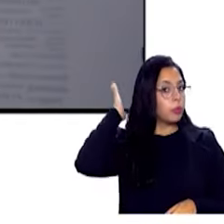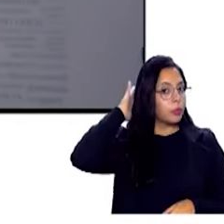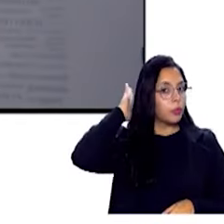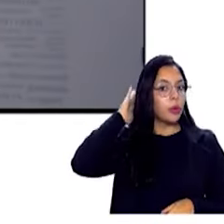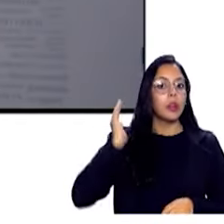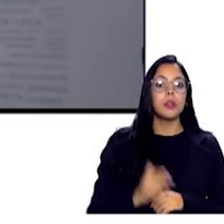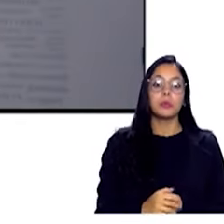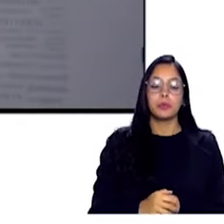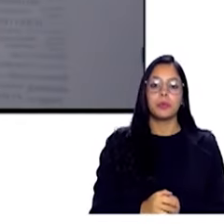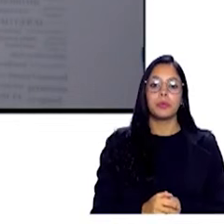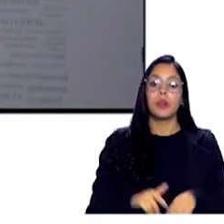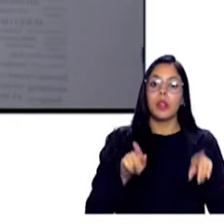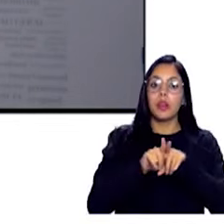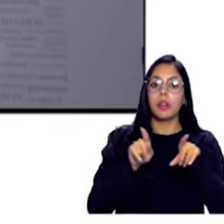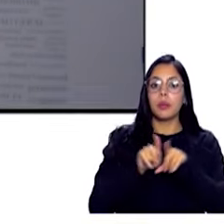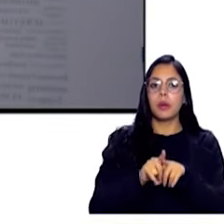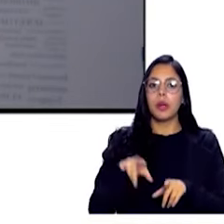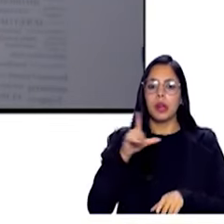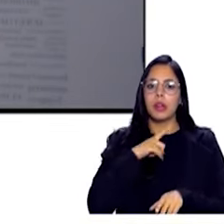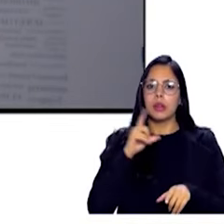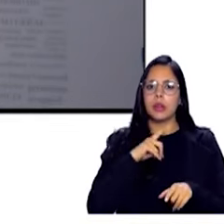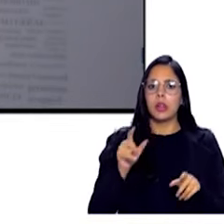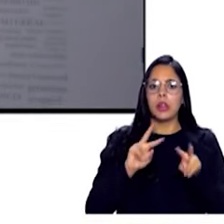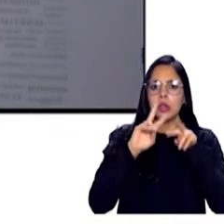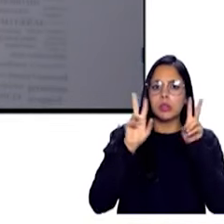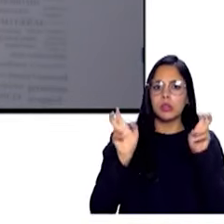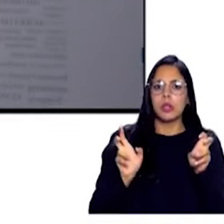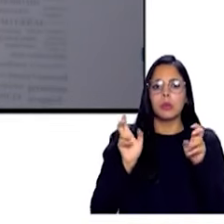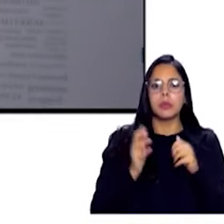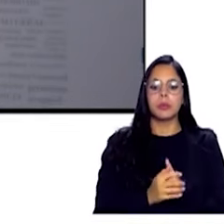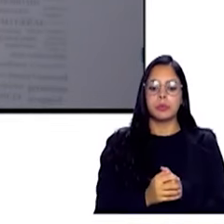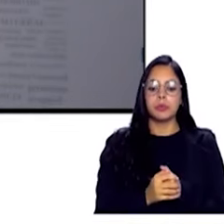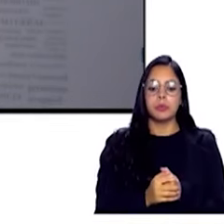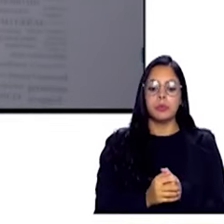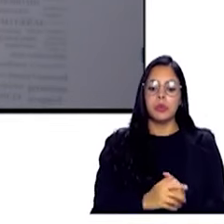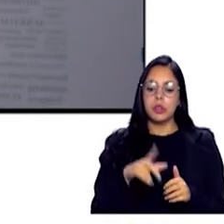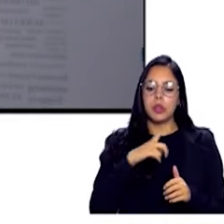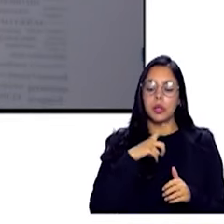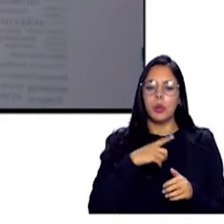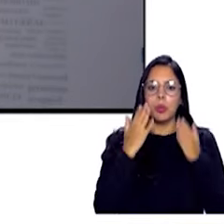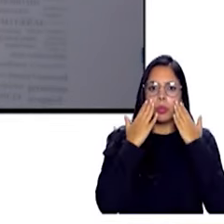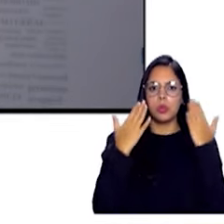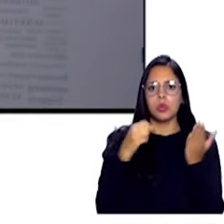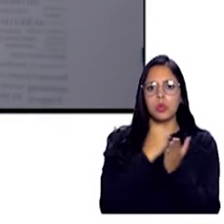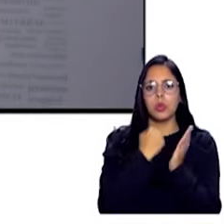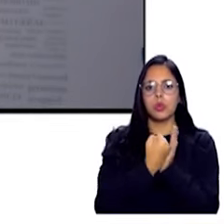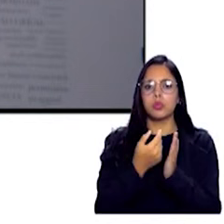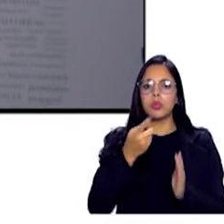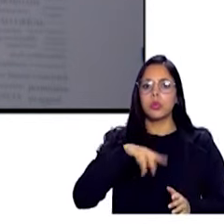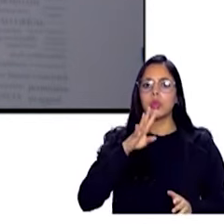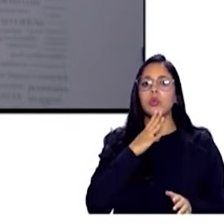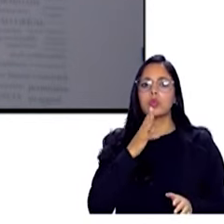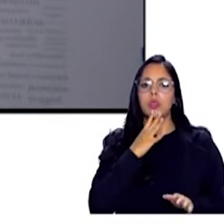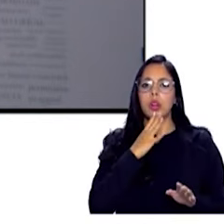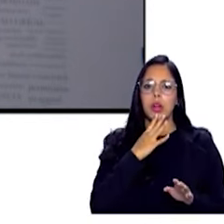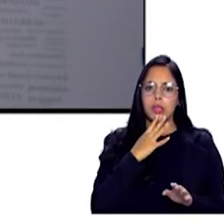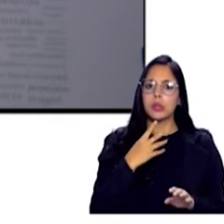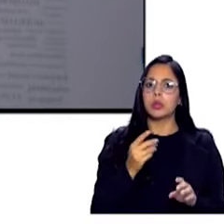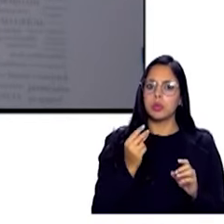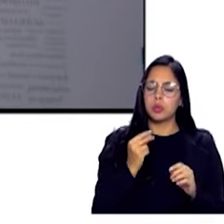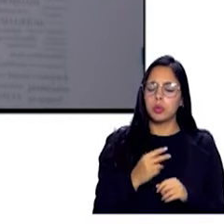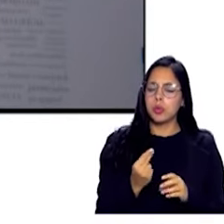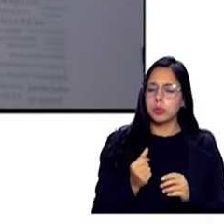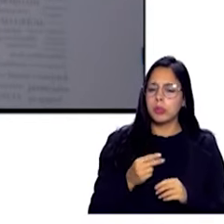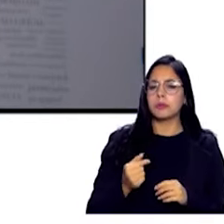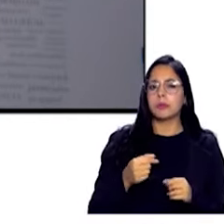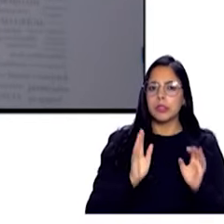só também uma síntese vai muito menor porque se eu Oler o aqui já conheço um certo tempo no tempo do mestrado ele sabe